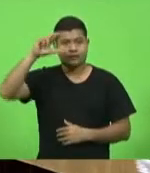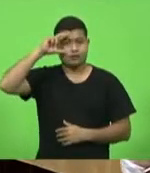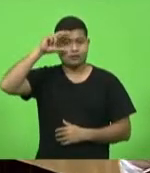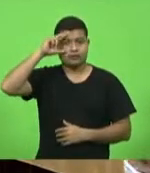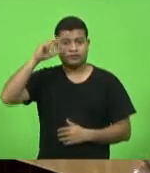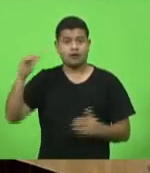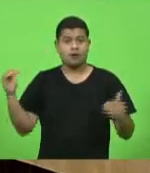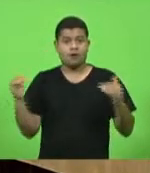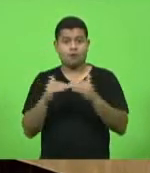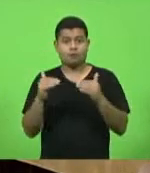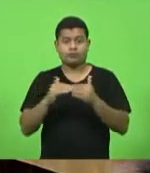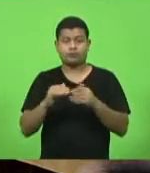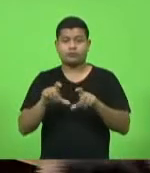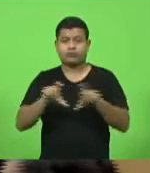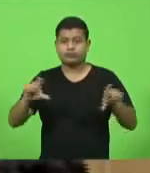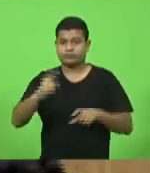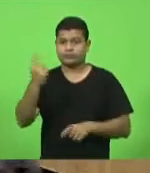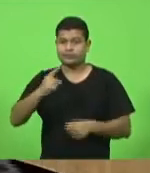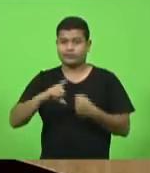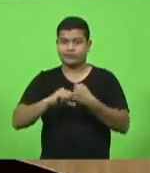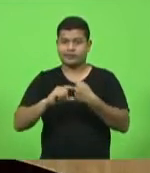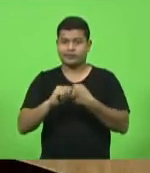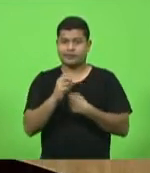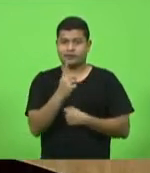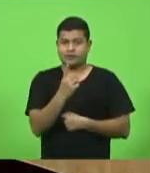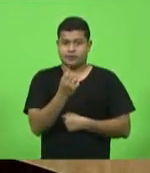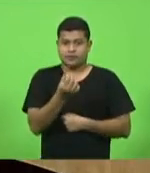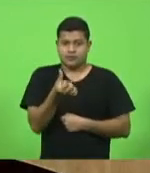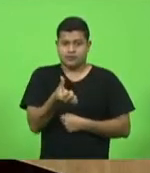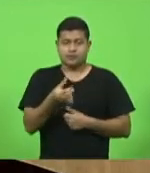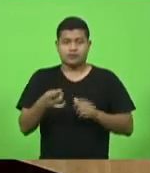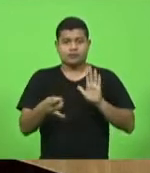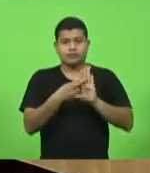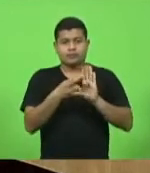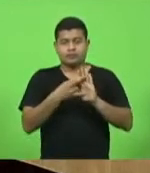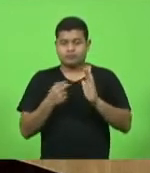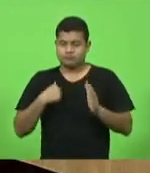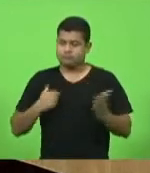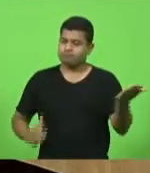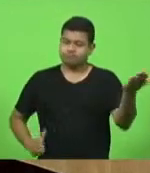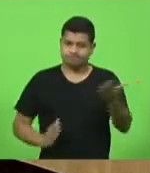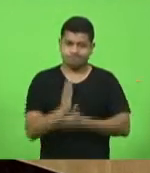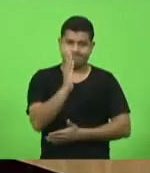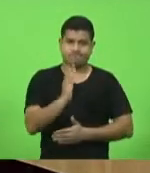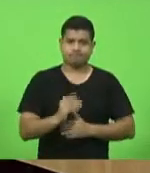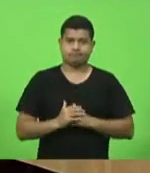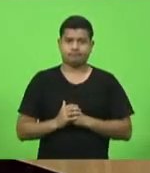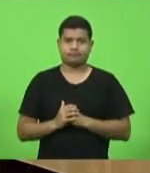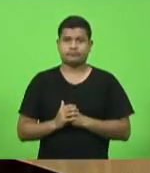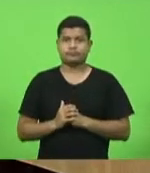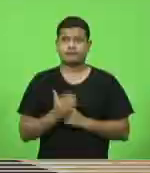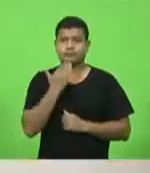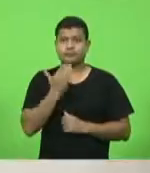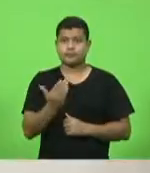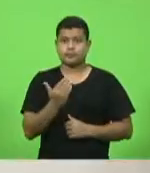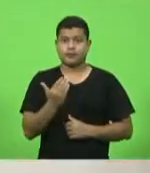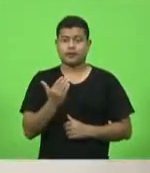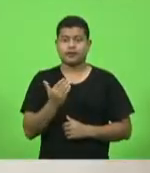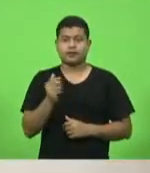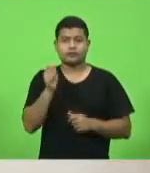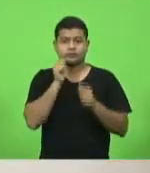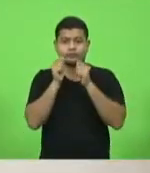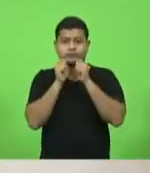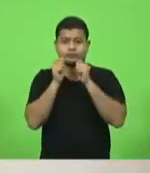consonância com o parágrafo primeiro do artigo número 106 do Regimento Interno, dou as por aprovadas. Solicito a assessoria que